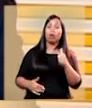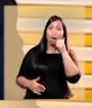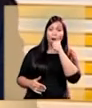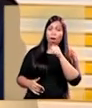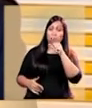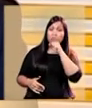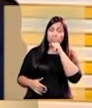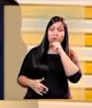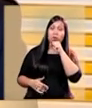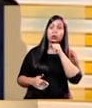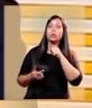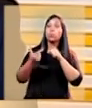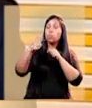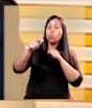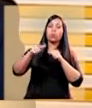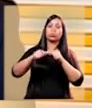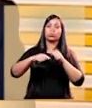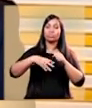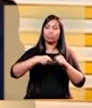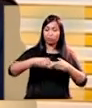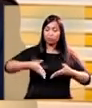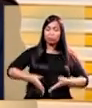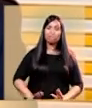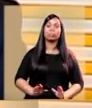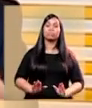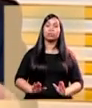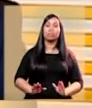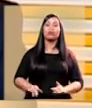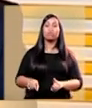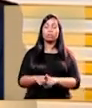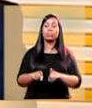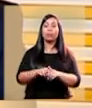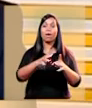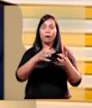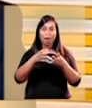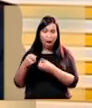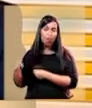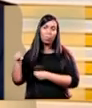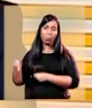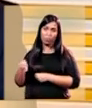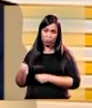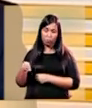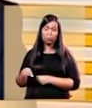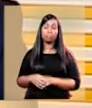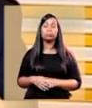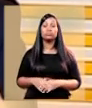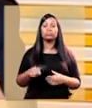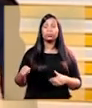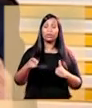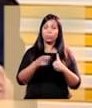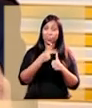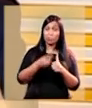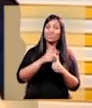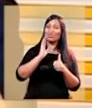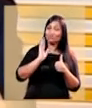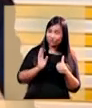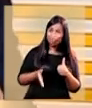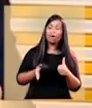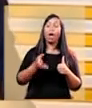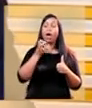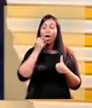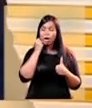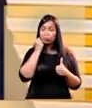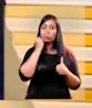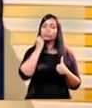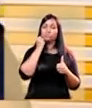aquela mãe biológica anterior teve outro, que acabou sendo acolhido também, né? Então, aquele primeiro já